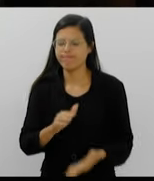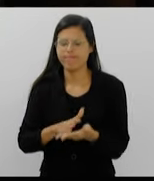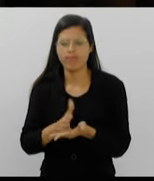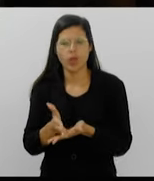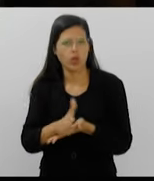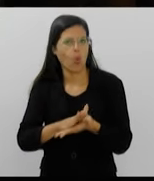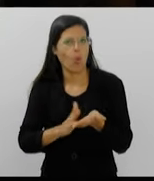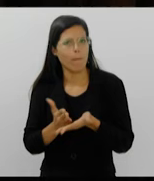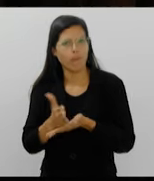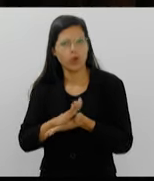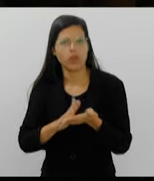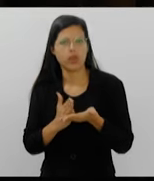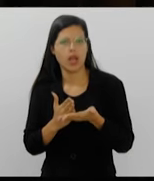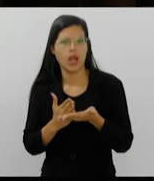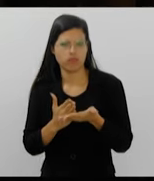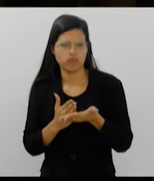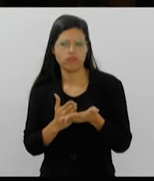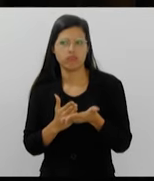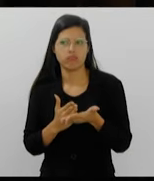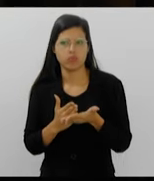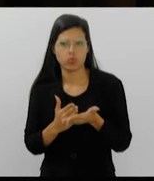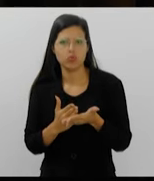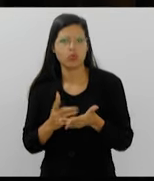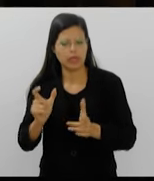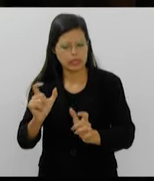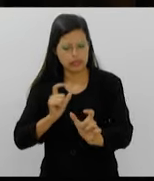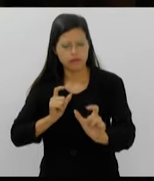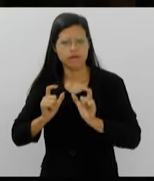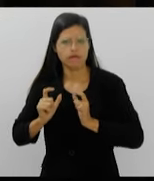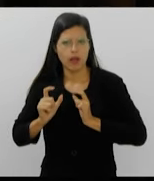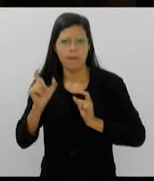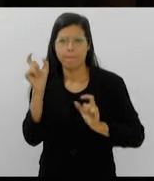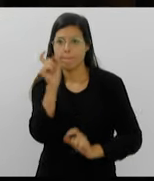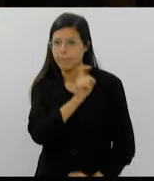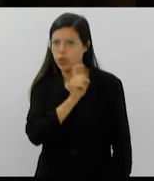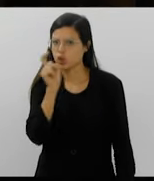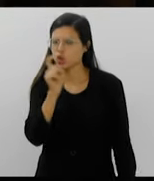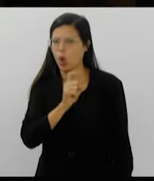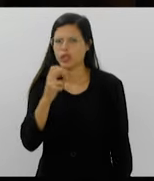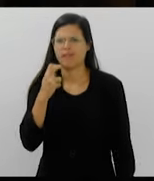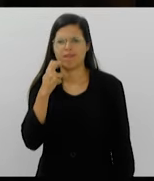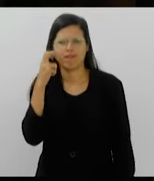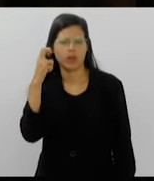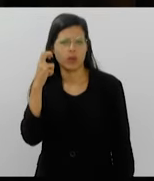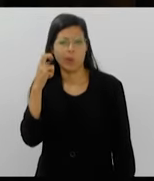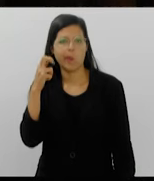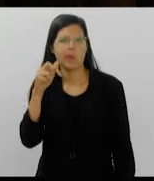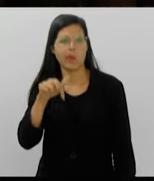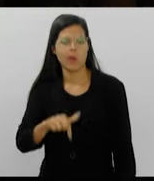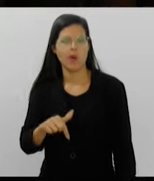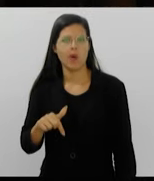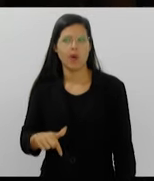incomodados e atingidos por essa fala caluniosa, vexatória, hostil,